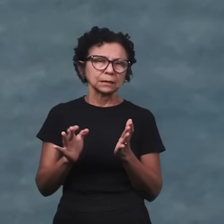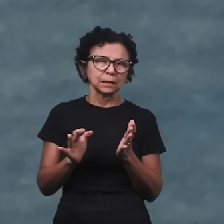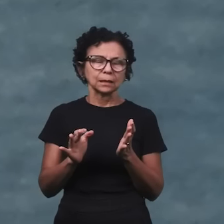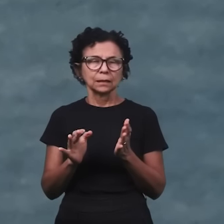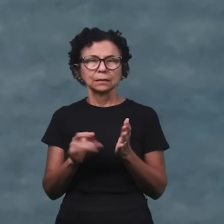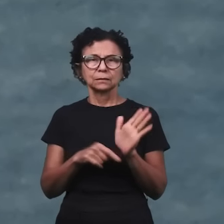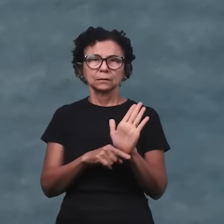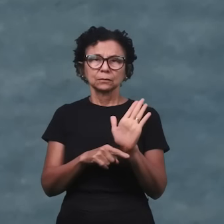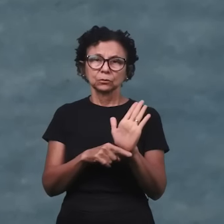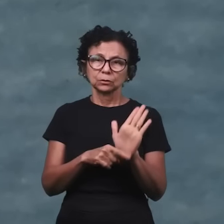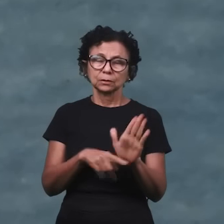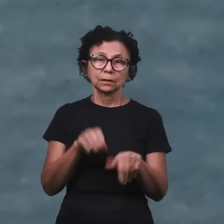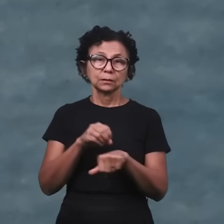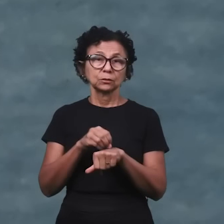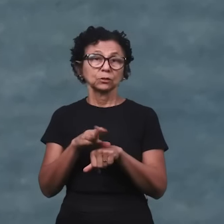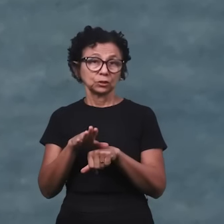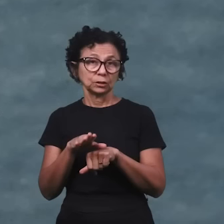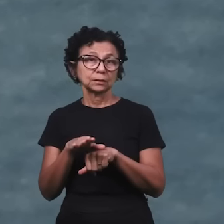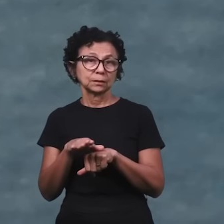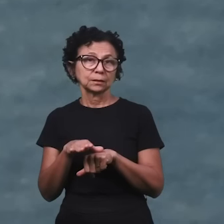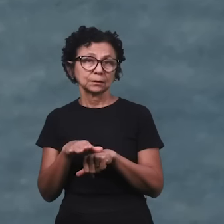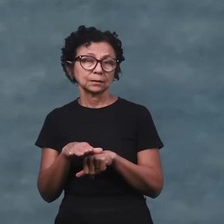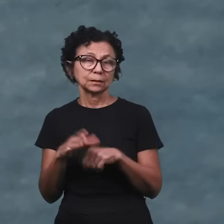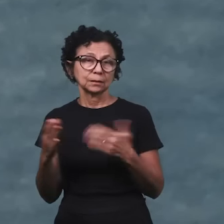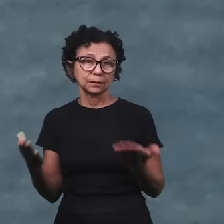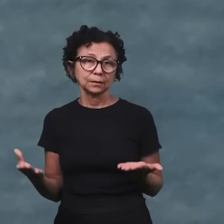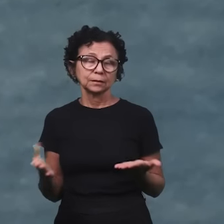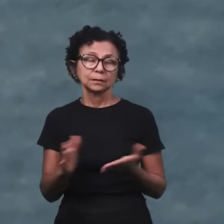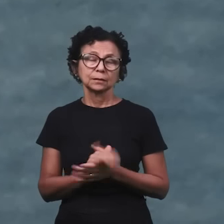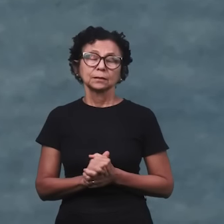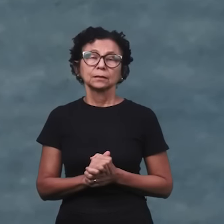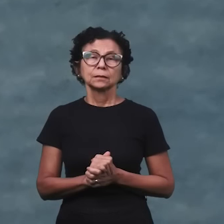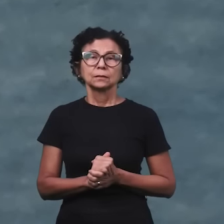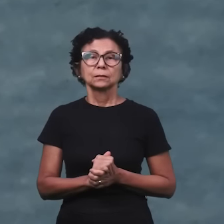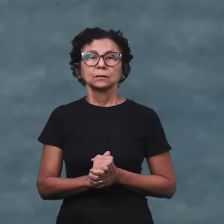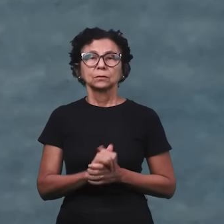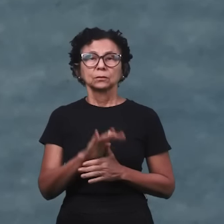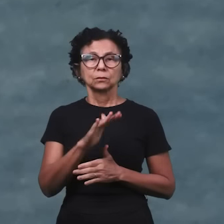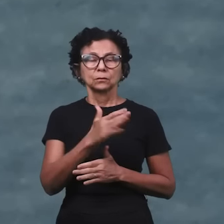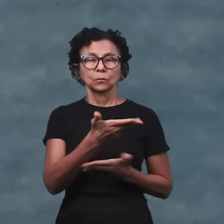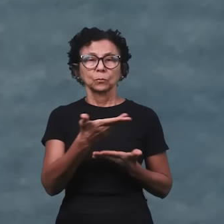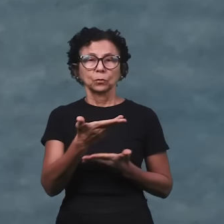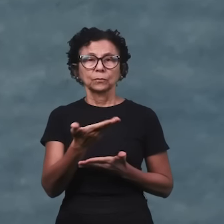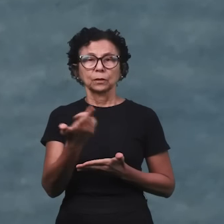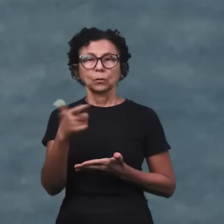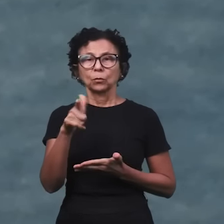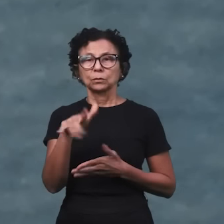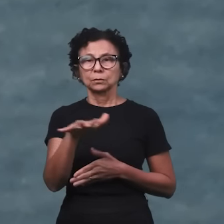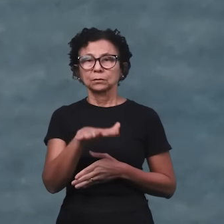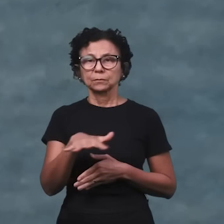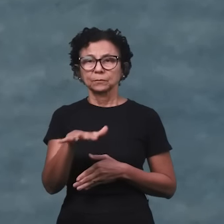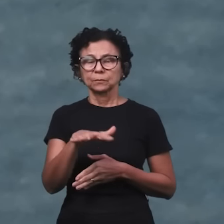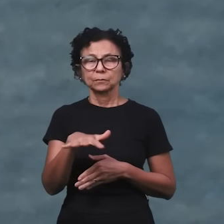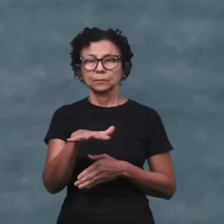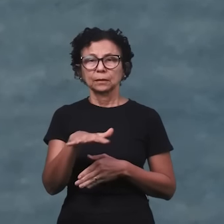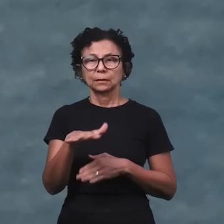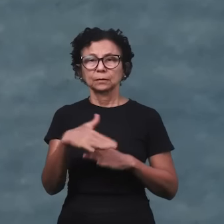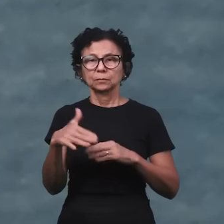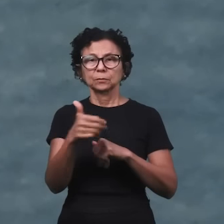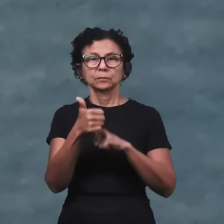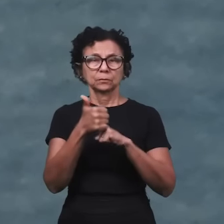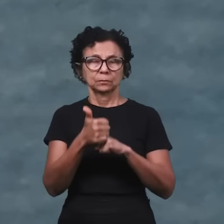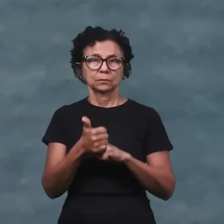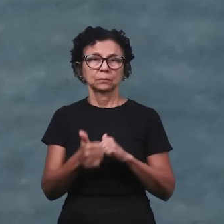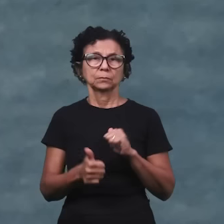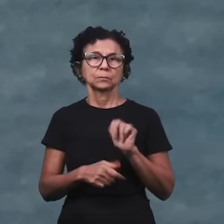ou vai estar continuando trazendo, assim como o pastor Paulo Cosme, profissionais da área que são referências e que vão poder trazer muita contribuição para